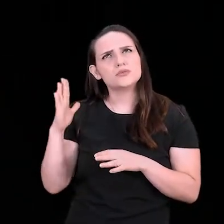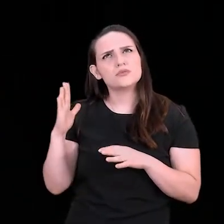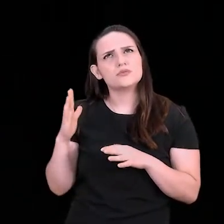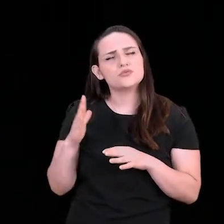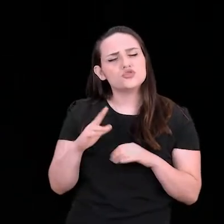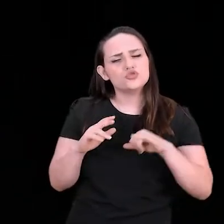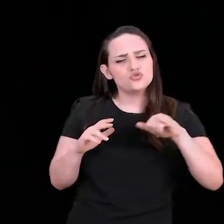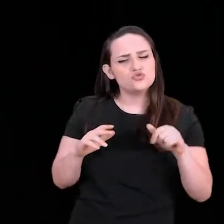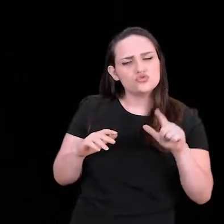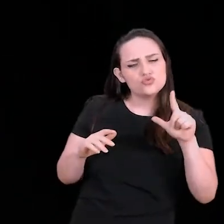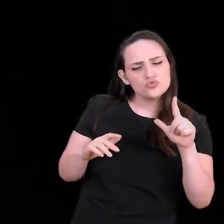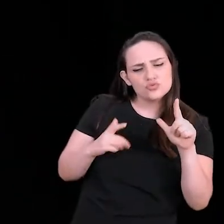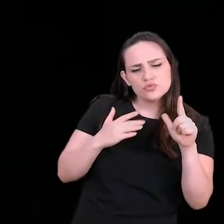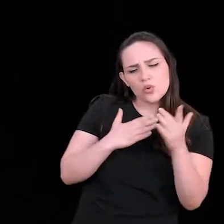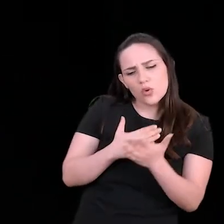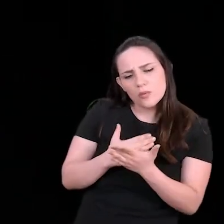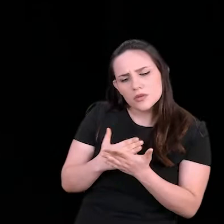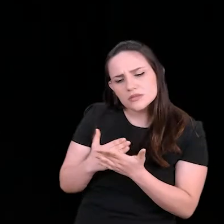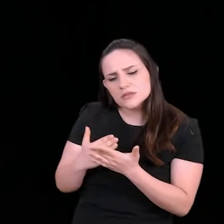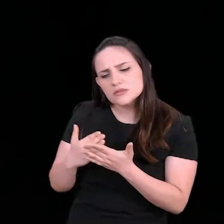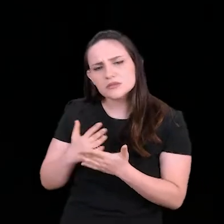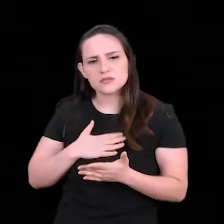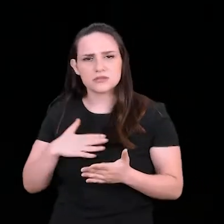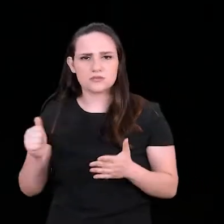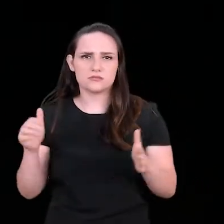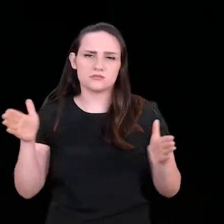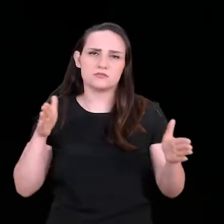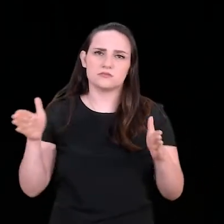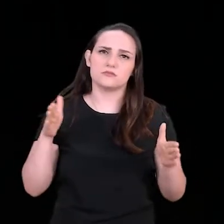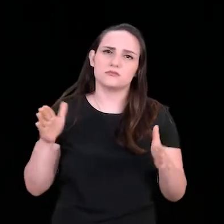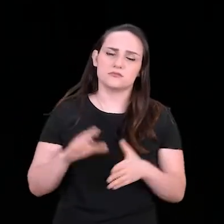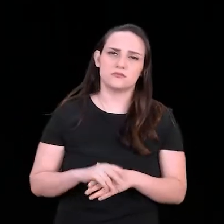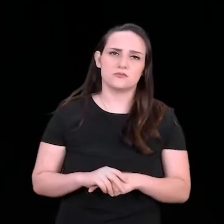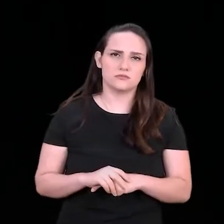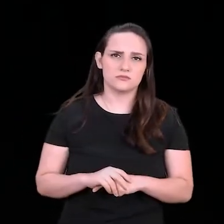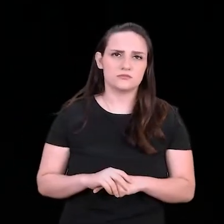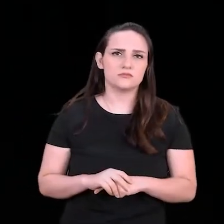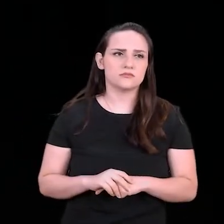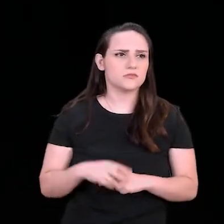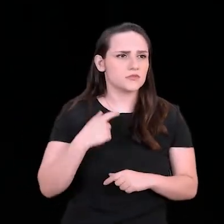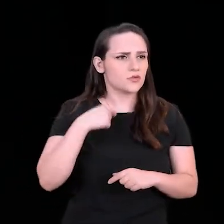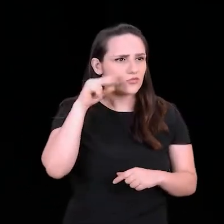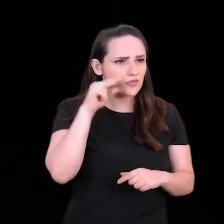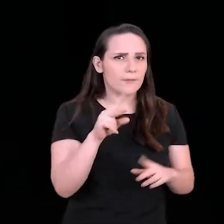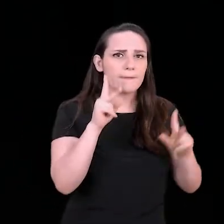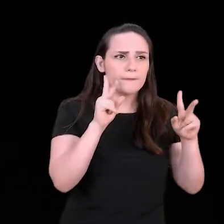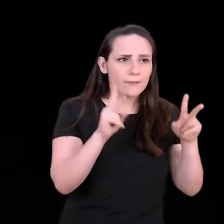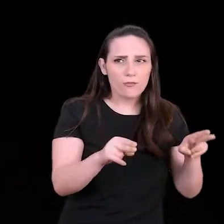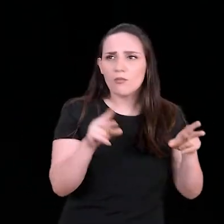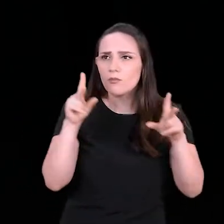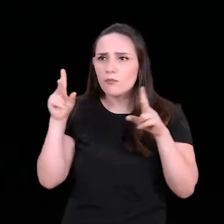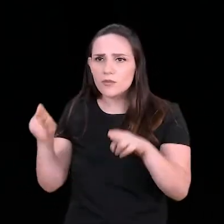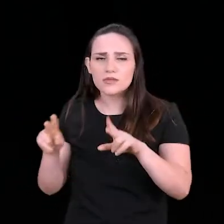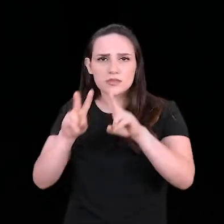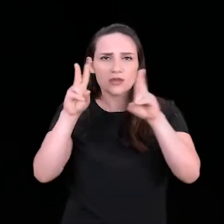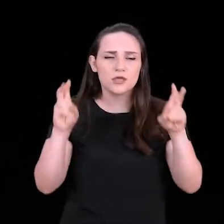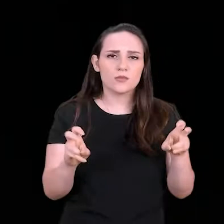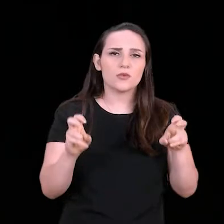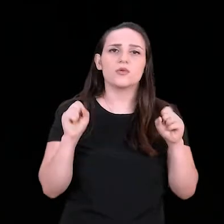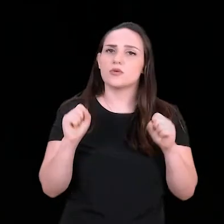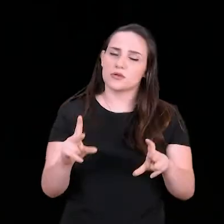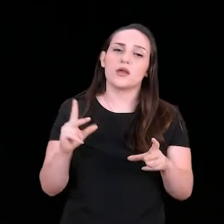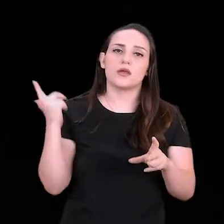finalzinho de julho para o início de agosto, porque 2 desses conteúdos já pararam de ser oferecidos nas